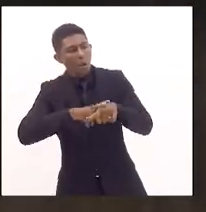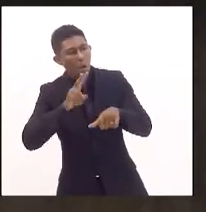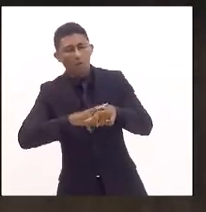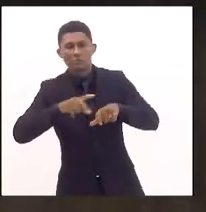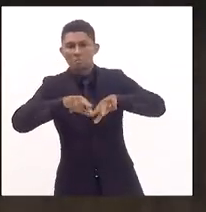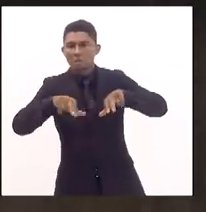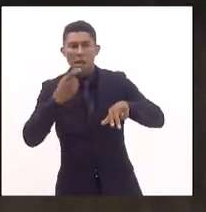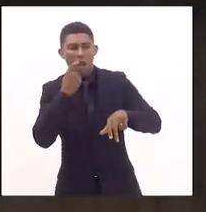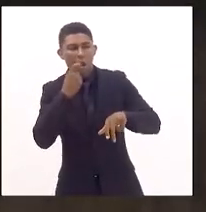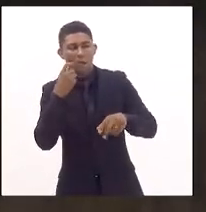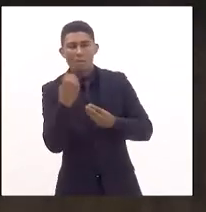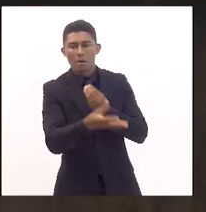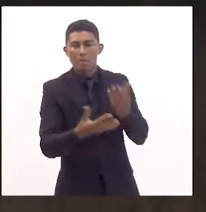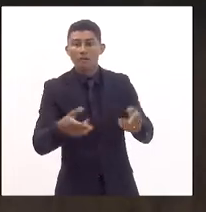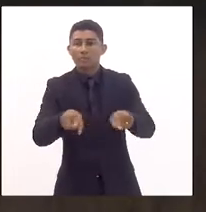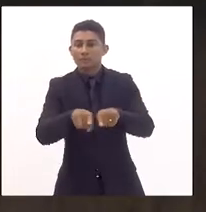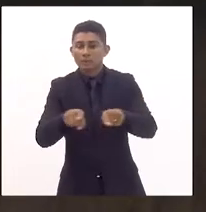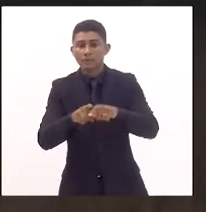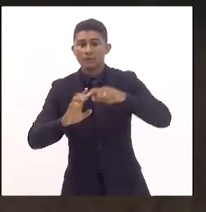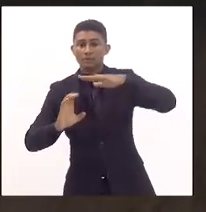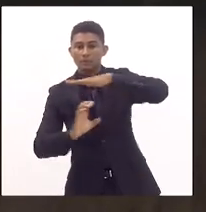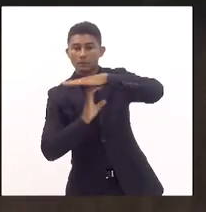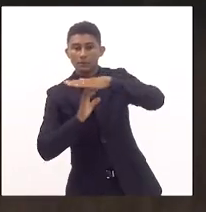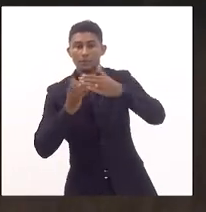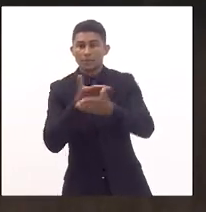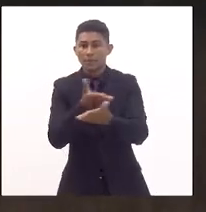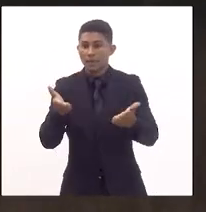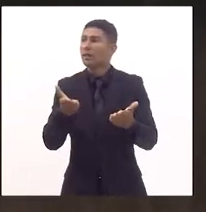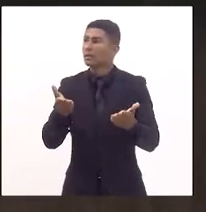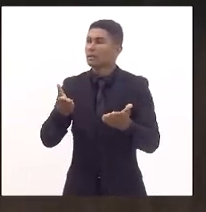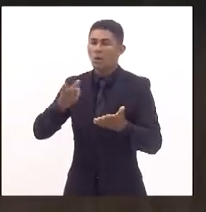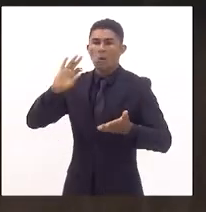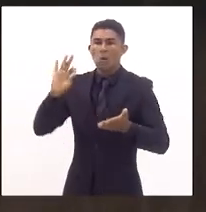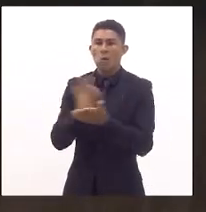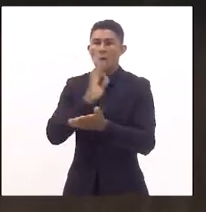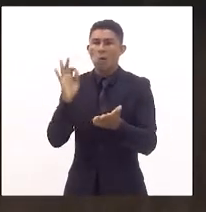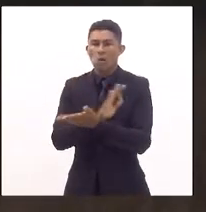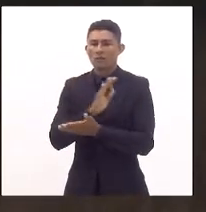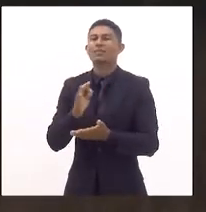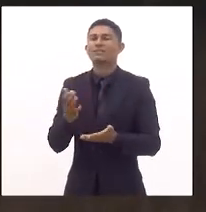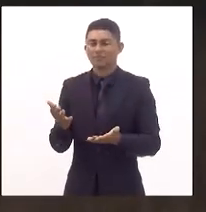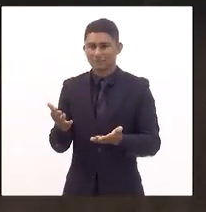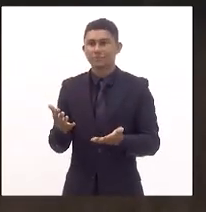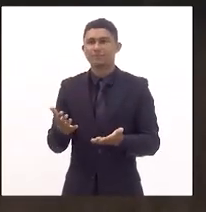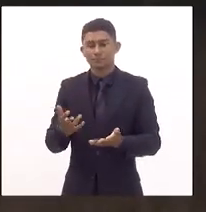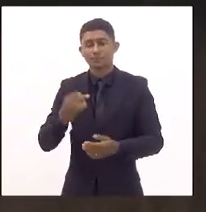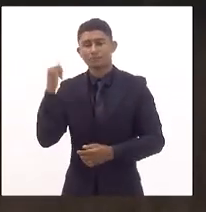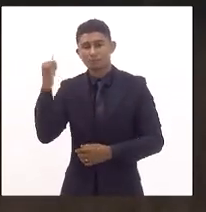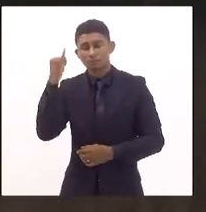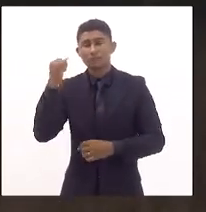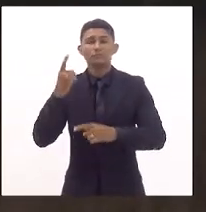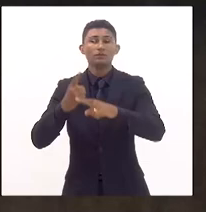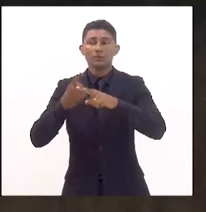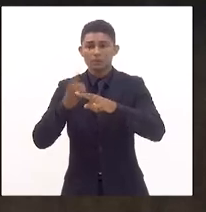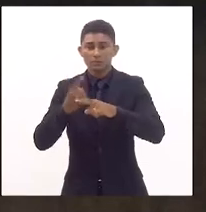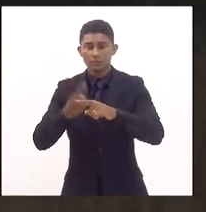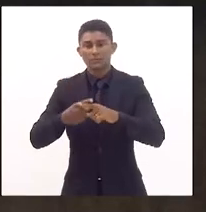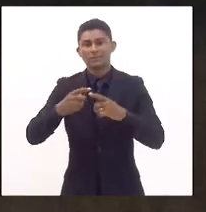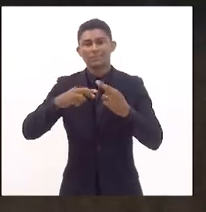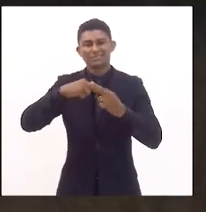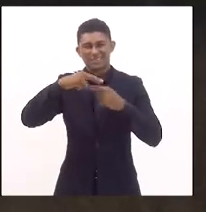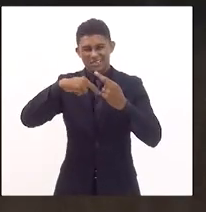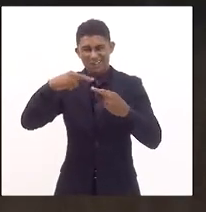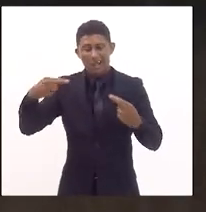ecobarreiras e que as cooperativas realmente contratem microempresas e cooperativas, porque o nível de